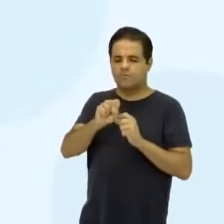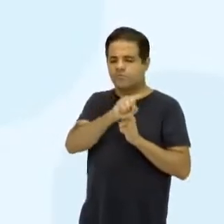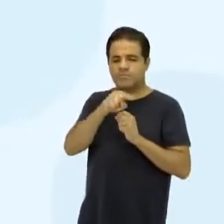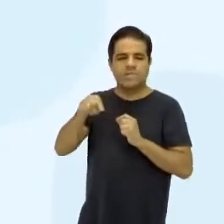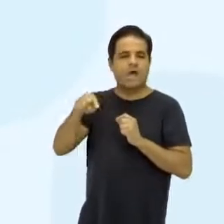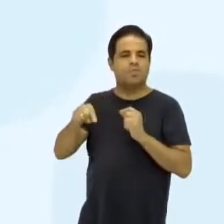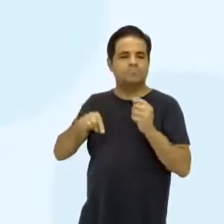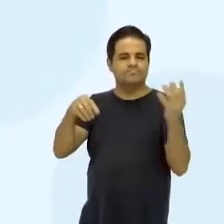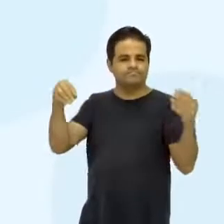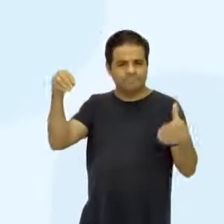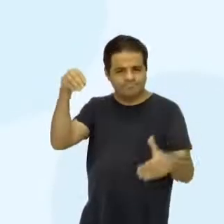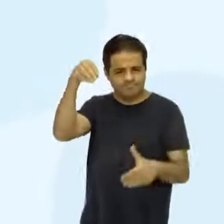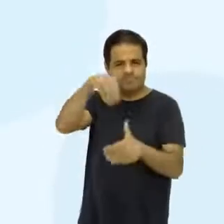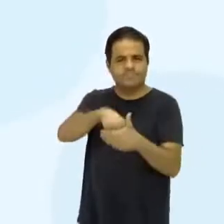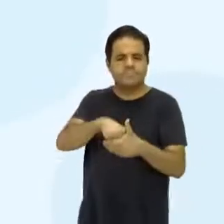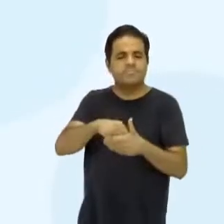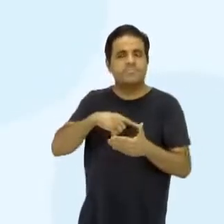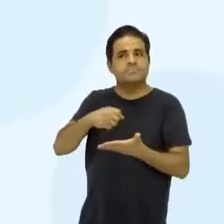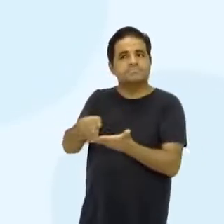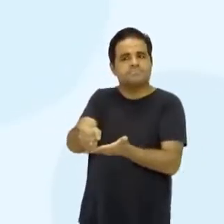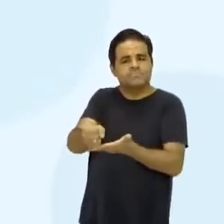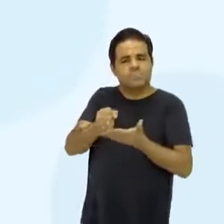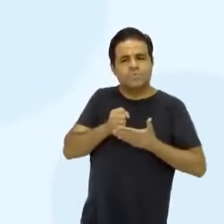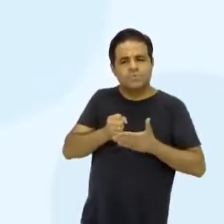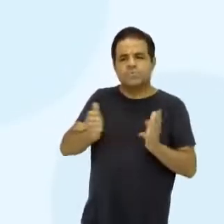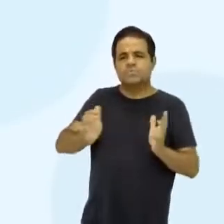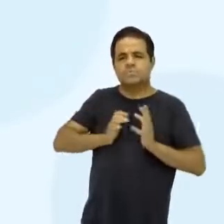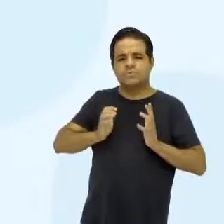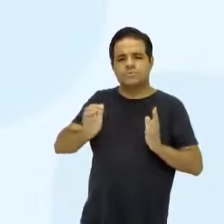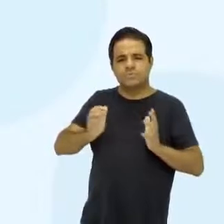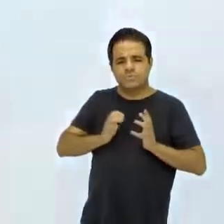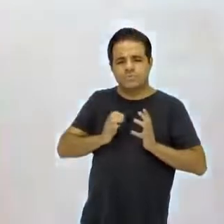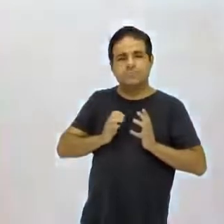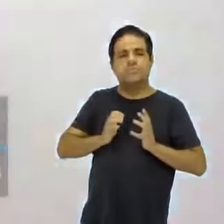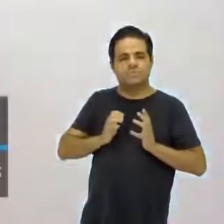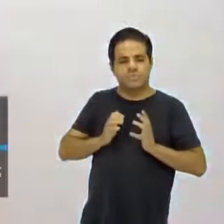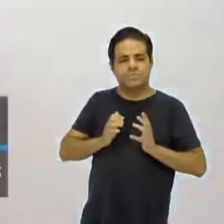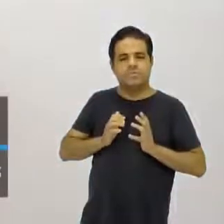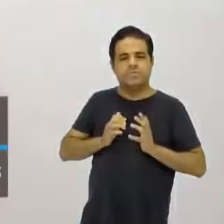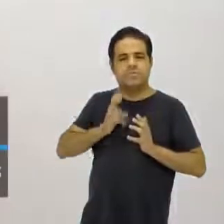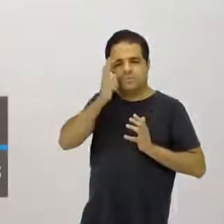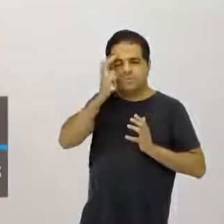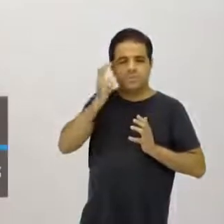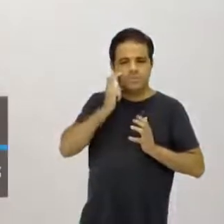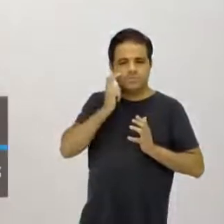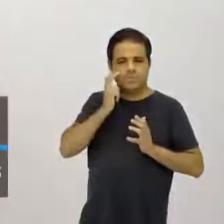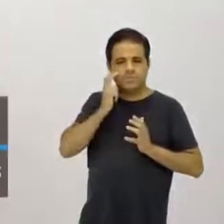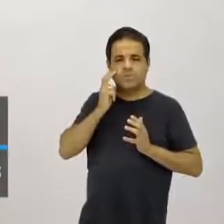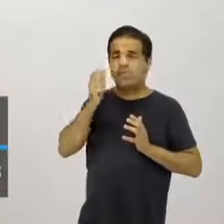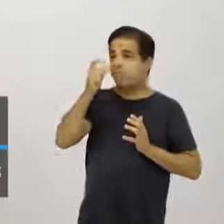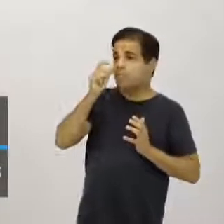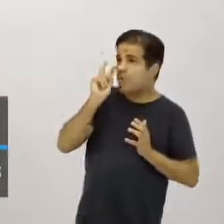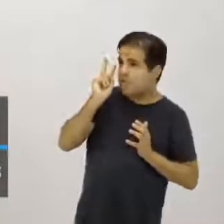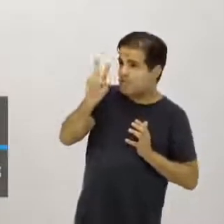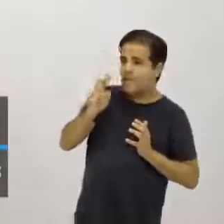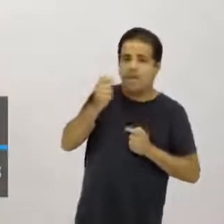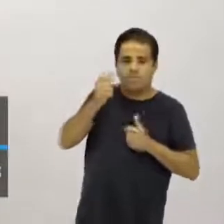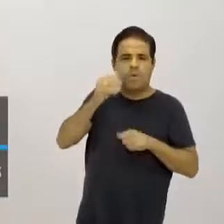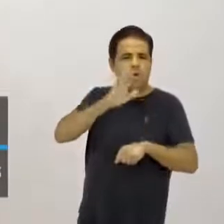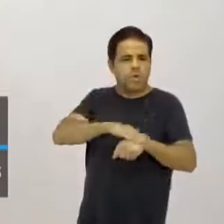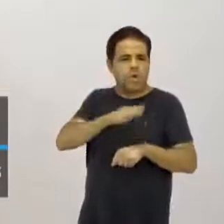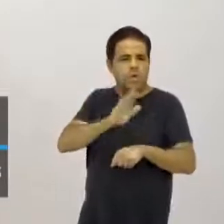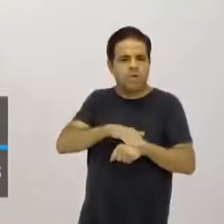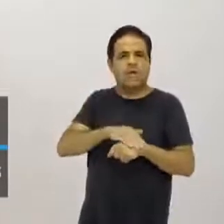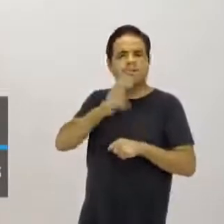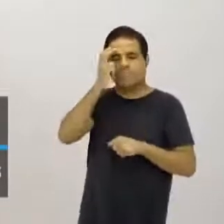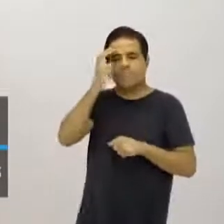E isso traz um profundo enriquecimento do patrimônio cultural. Vou aqui para eu estava até há pouco tempo atrás